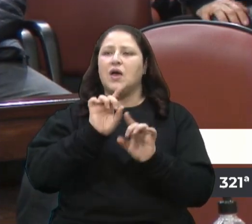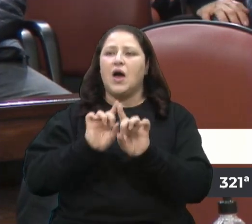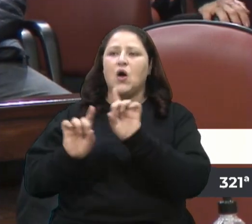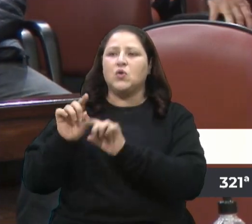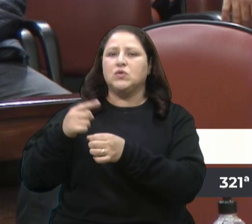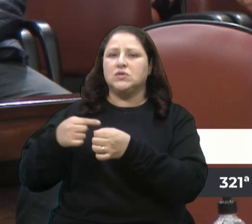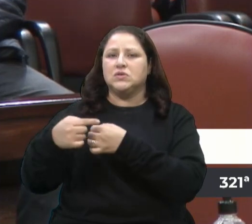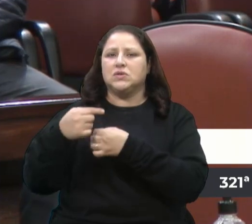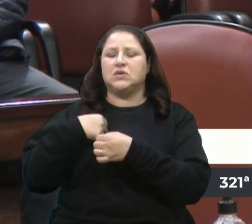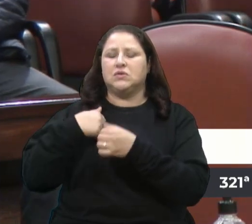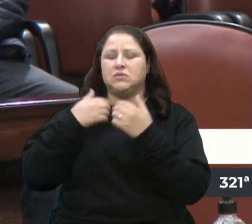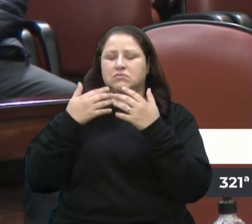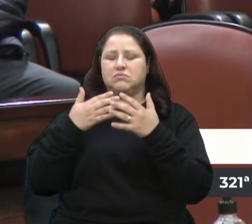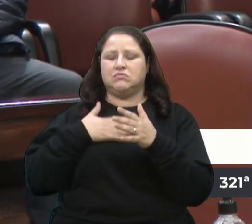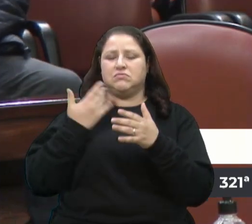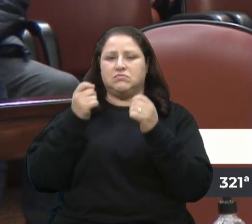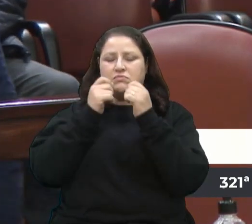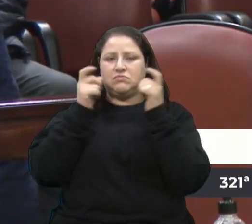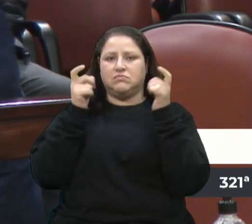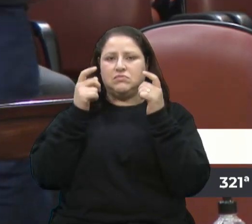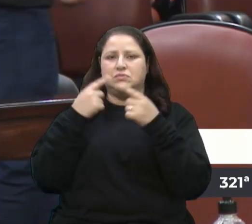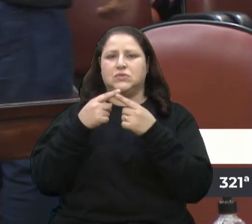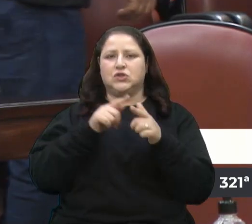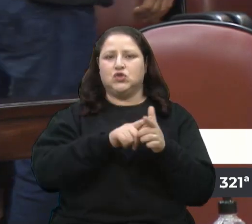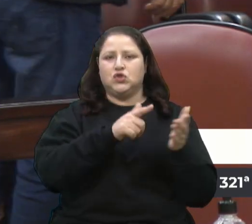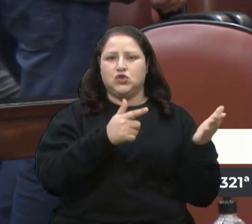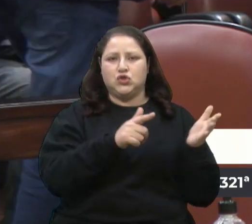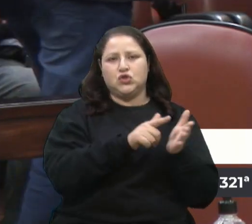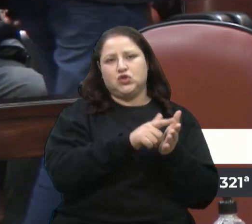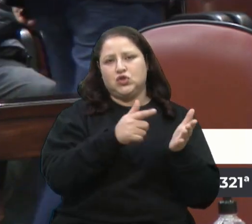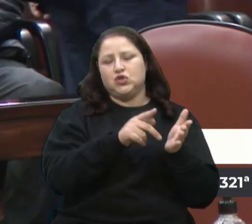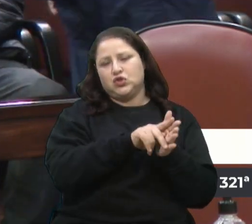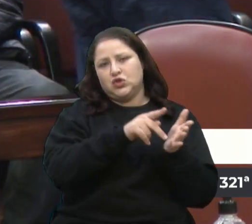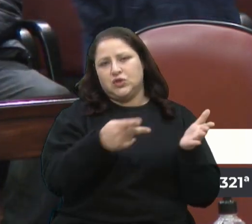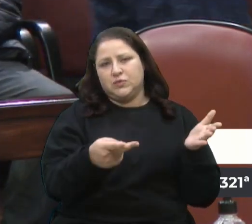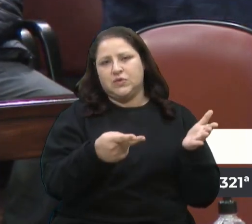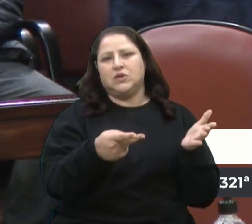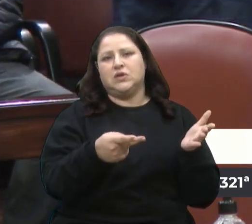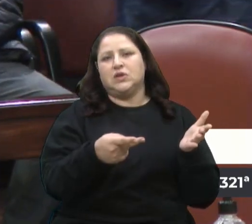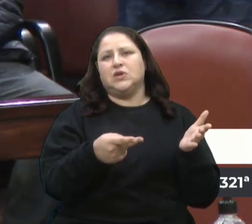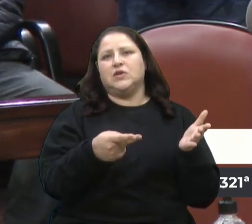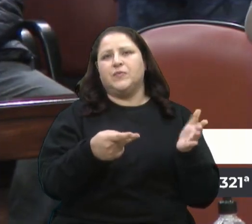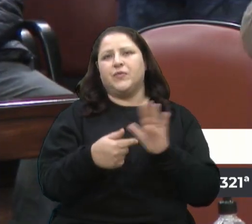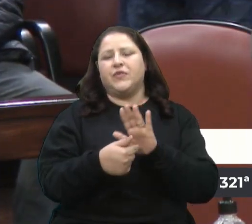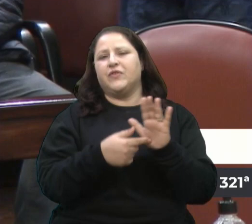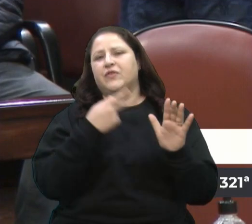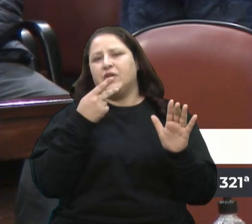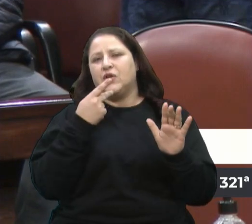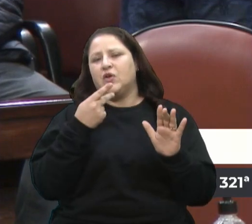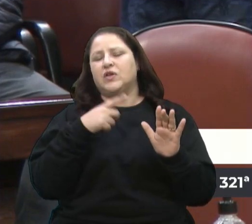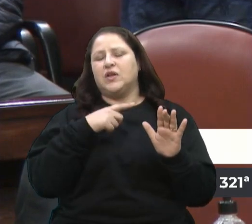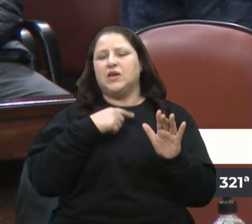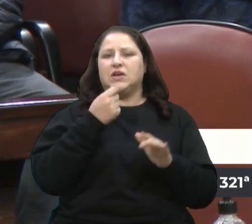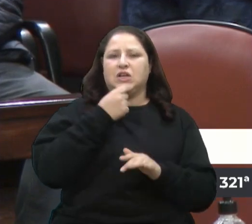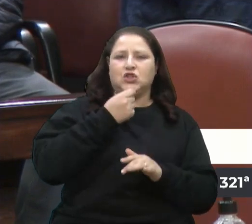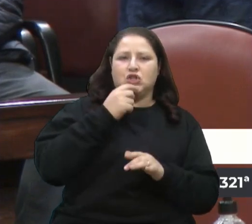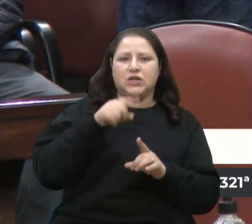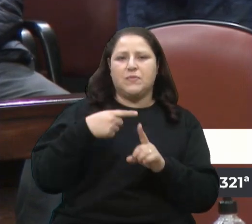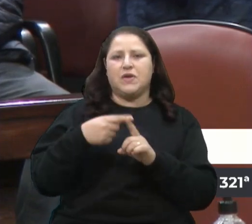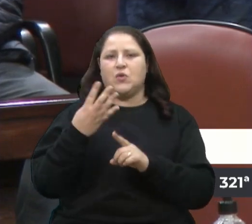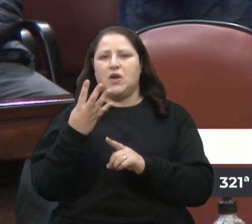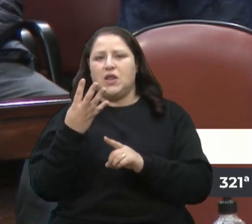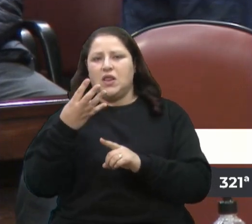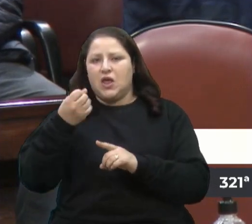o Jornal Pioneiro divulgou os 48 municípios, os 49 municípios Caxias, mais os 48 municípios